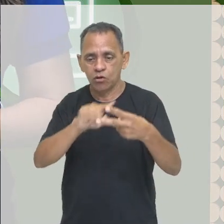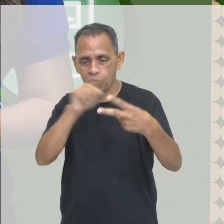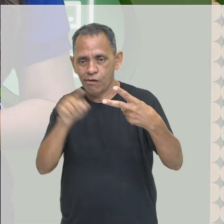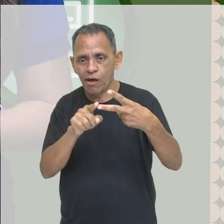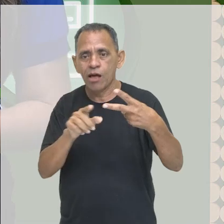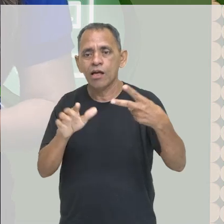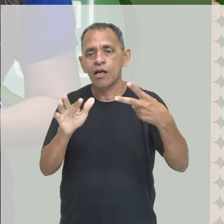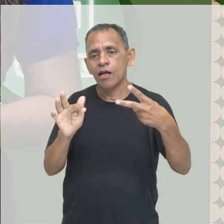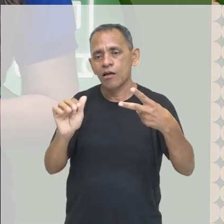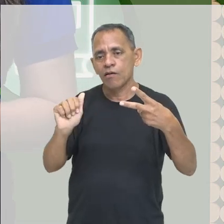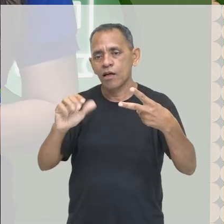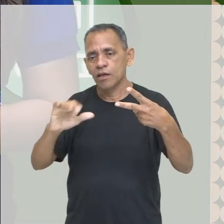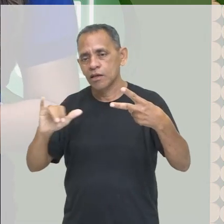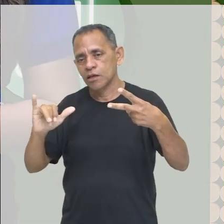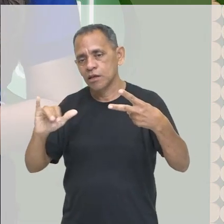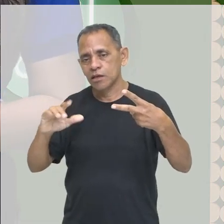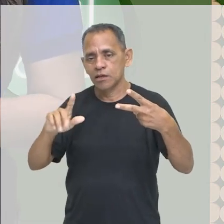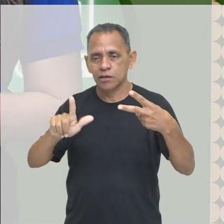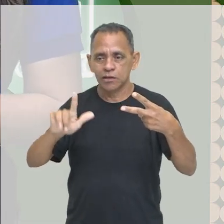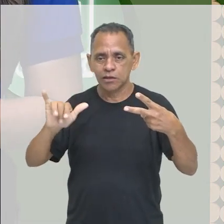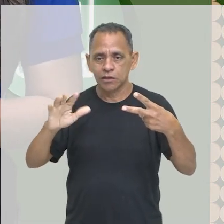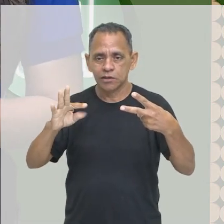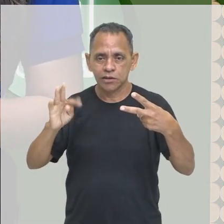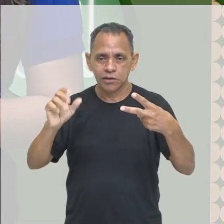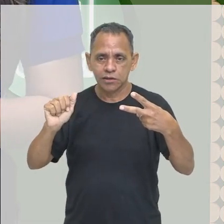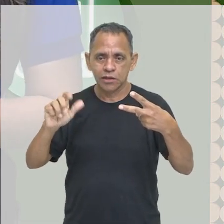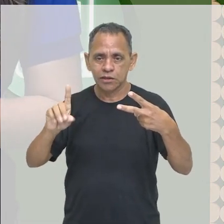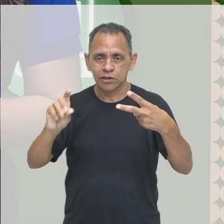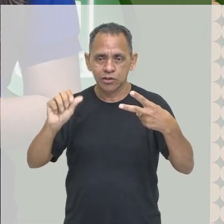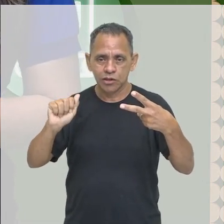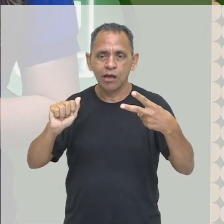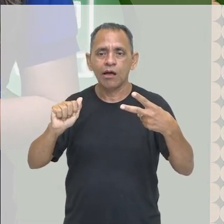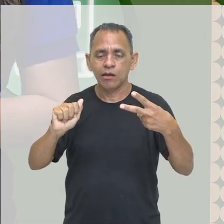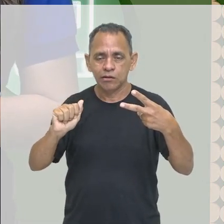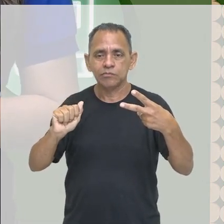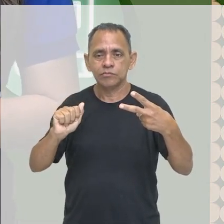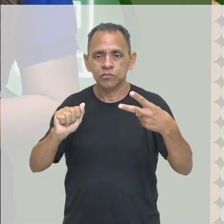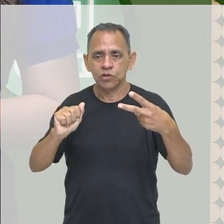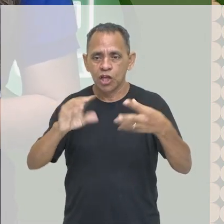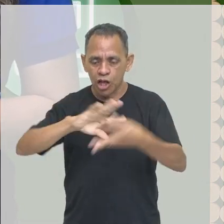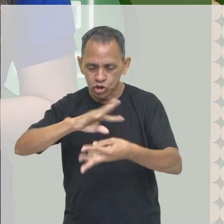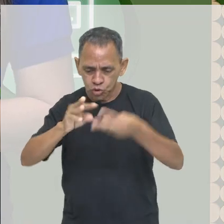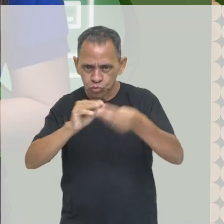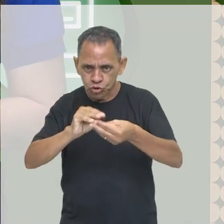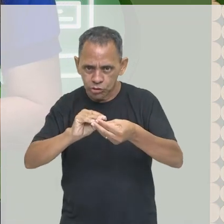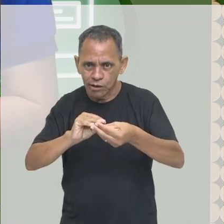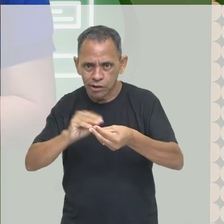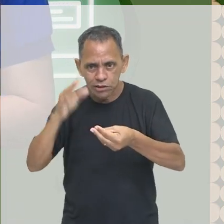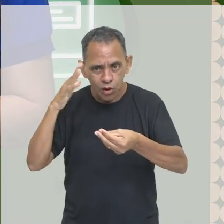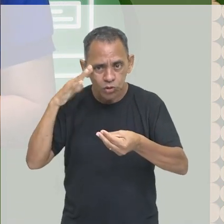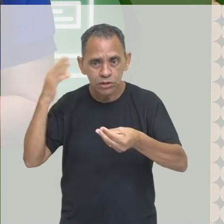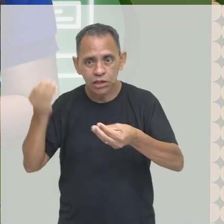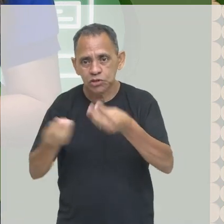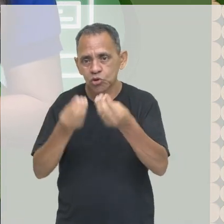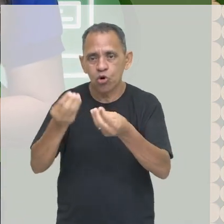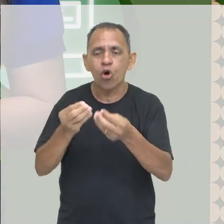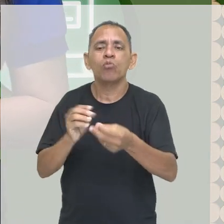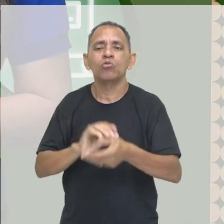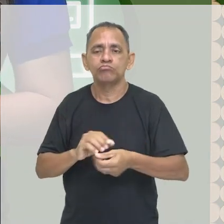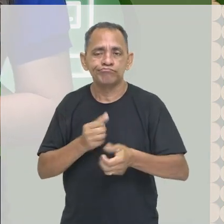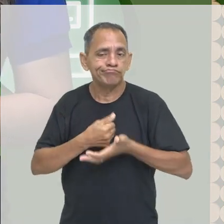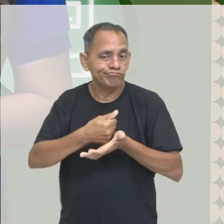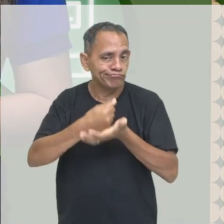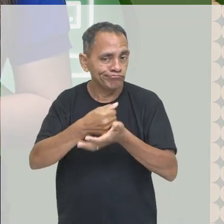difusão facilitada é que aqui a transferência de substâncias acontece com a ajuda de